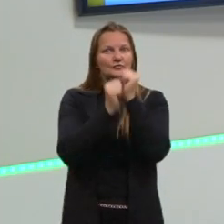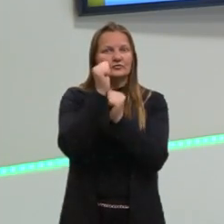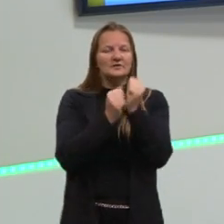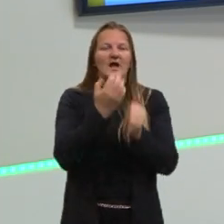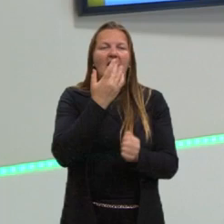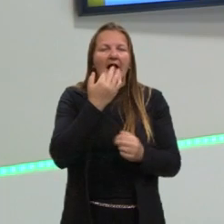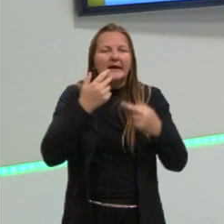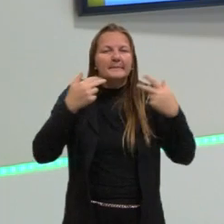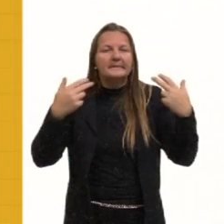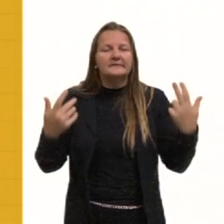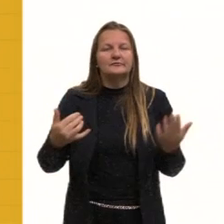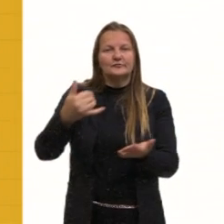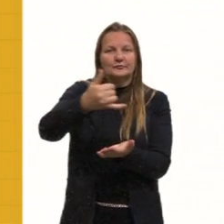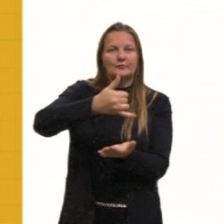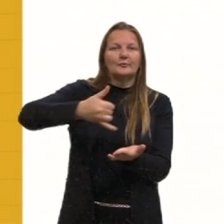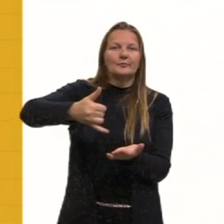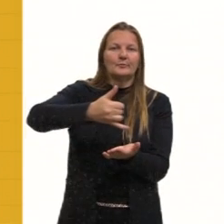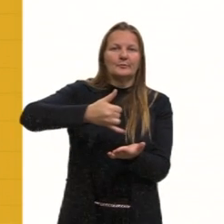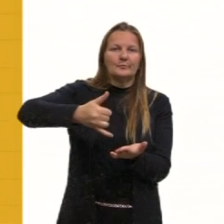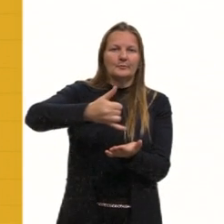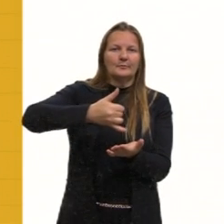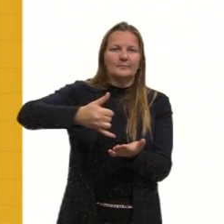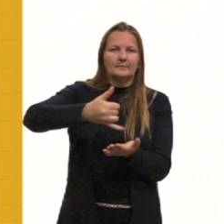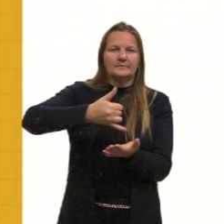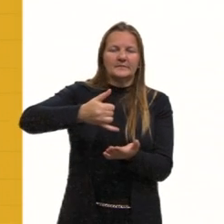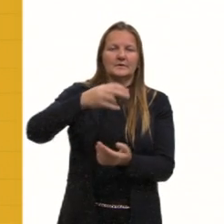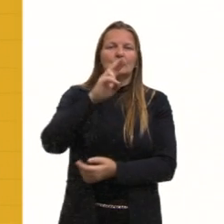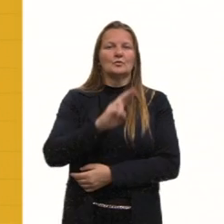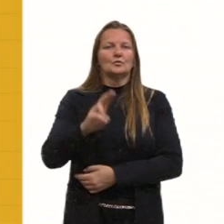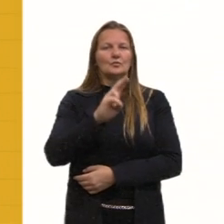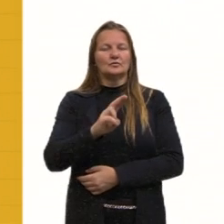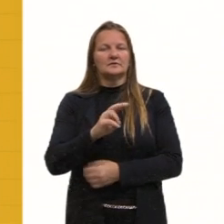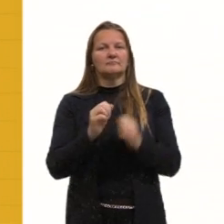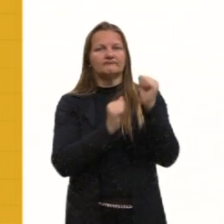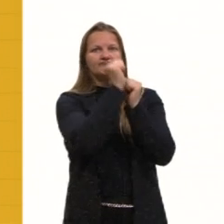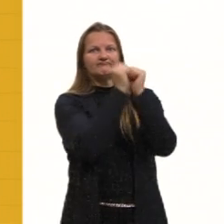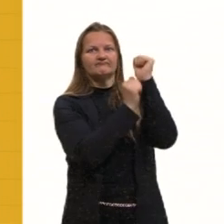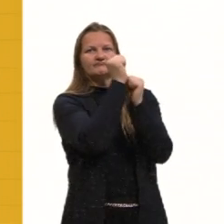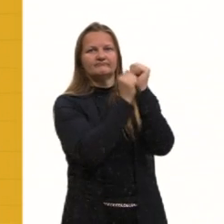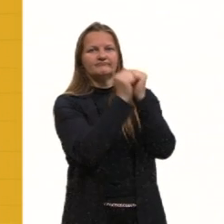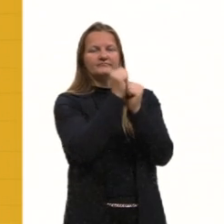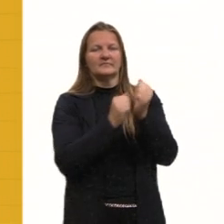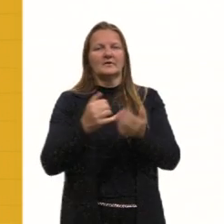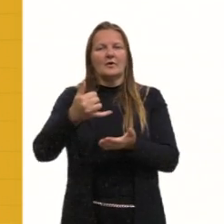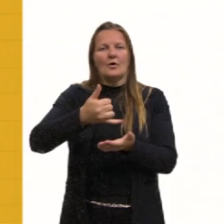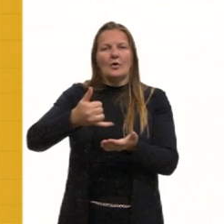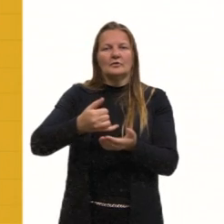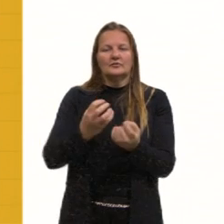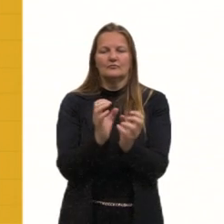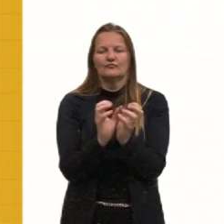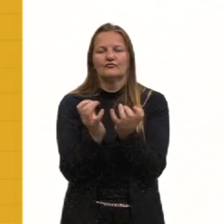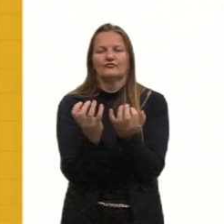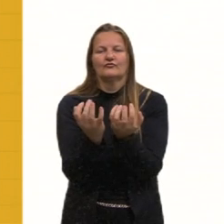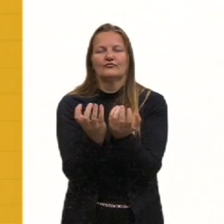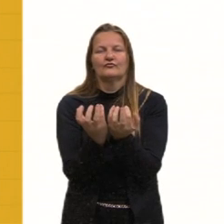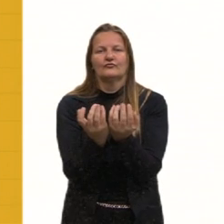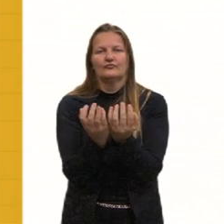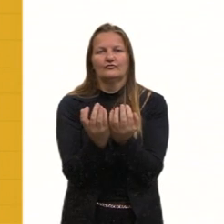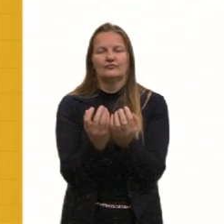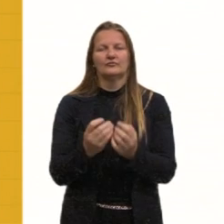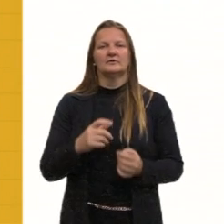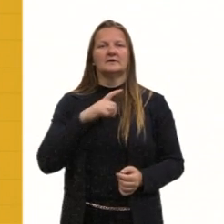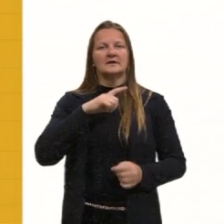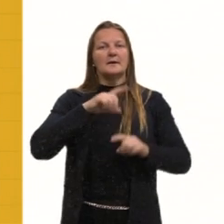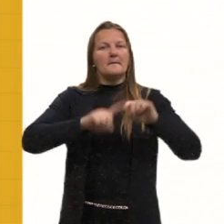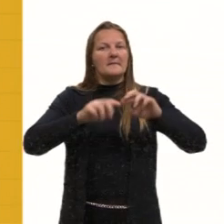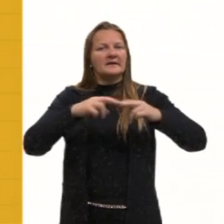que utiliza olhos né então muitas vezes compete com a indústria os olhos de fritura que é um resíduo e estão entre as